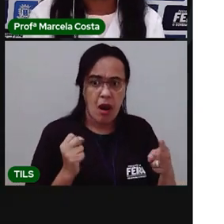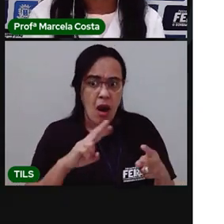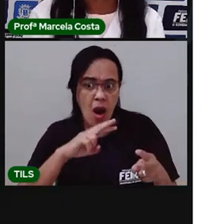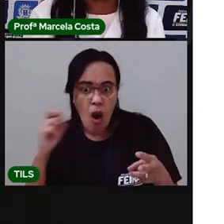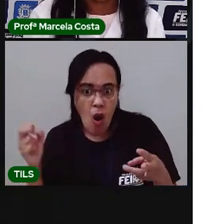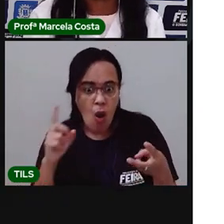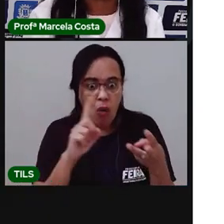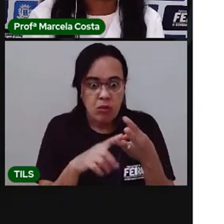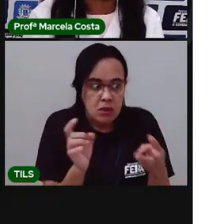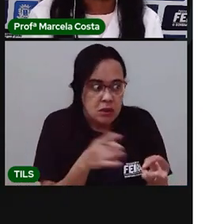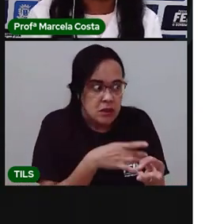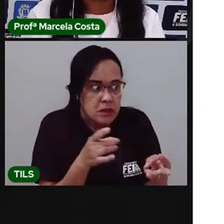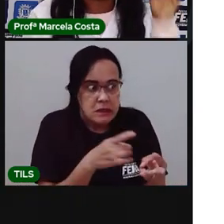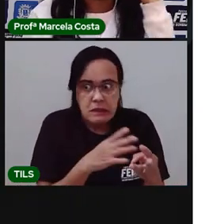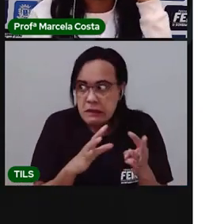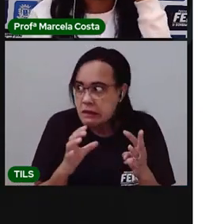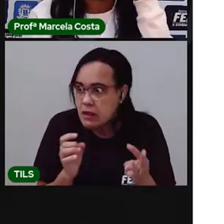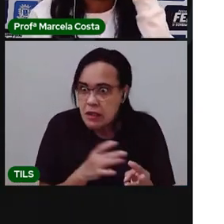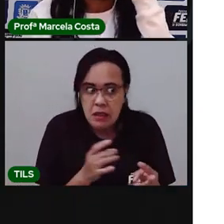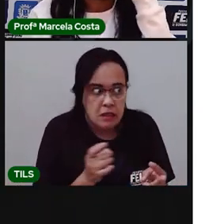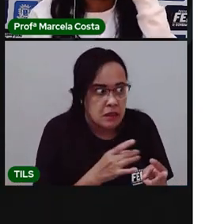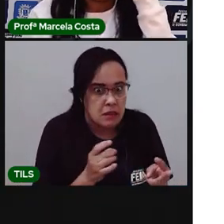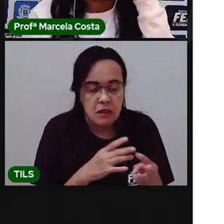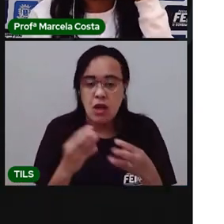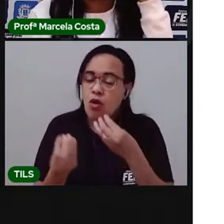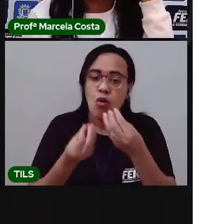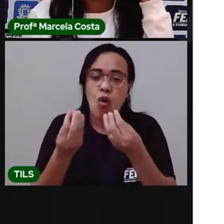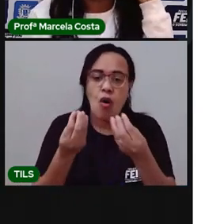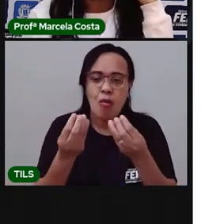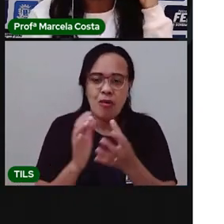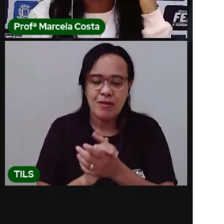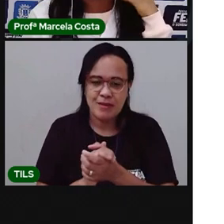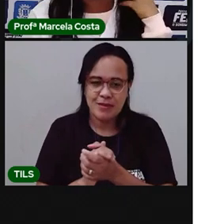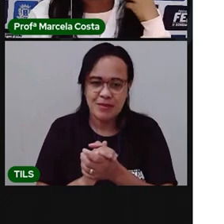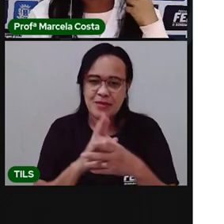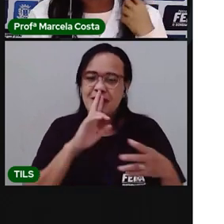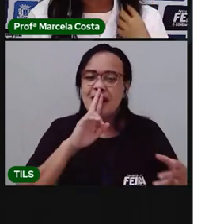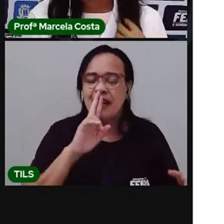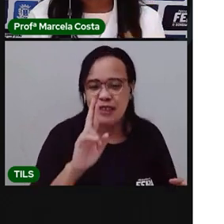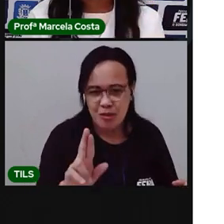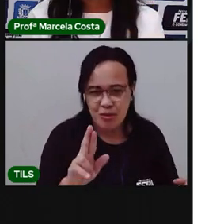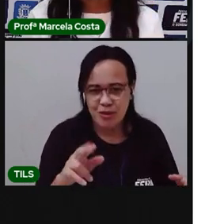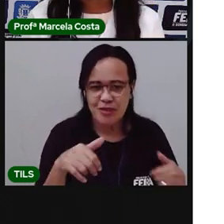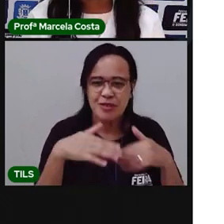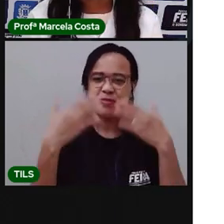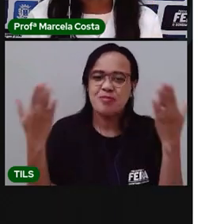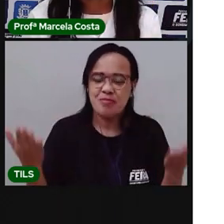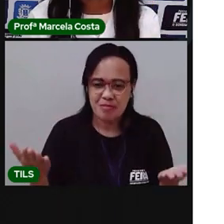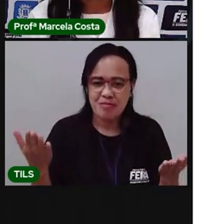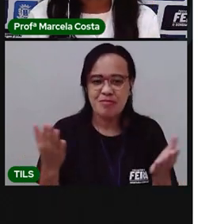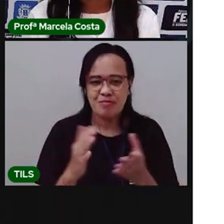medo, assustada em ver a canoa virando? Responde aí pra gente.